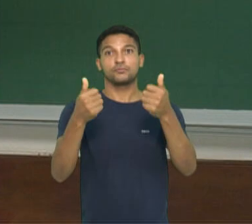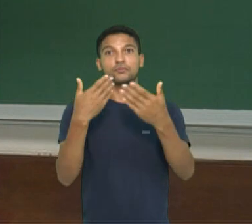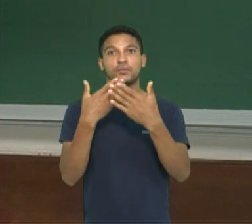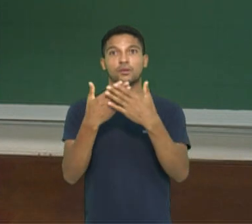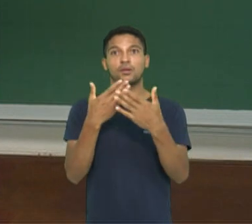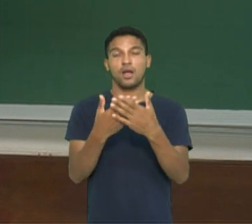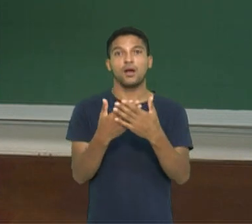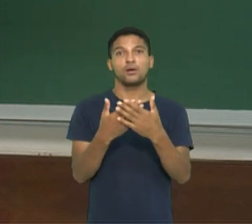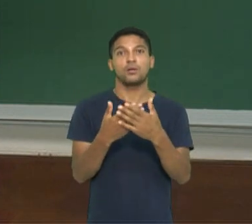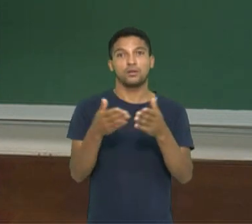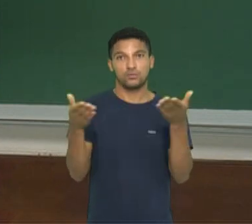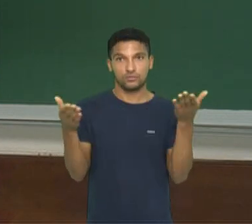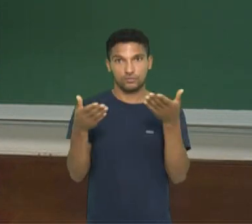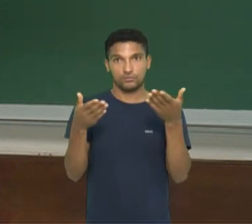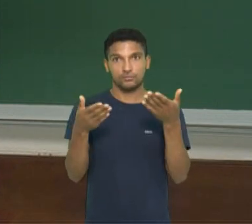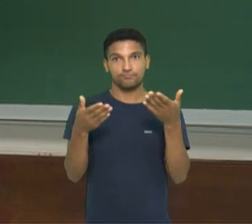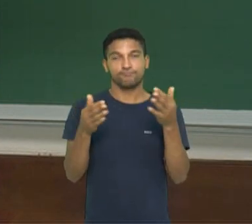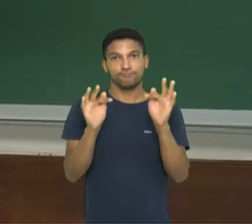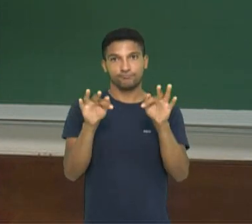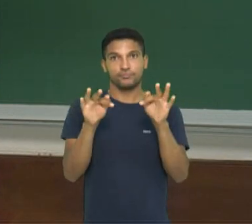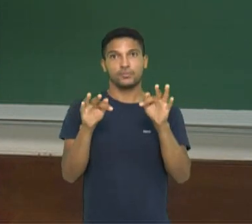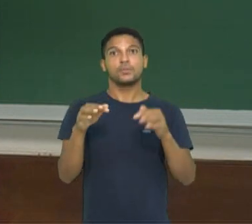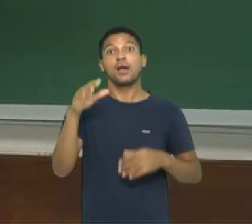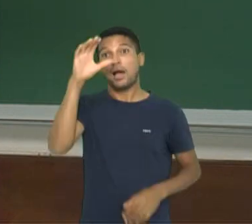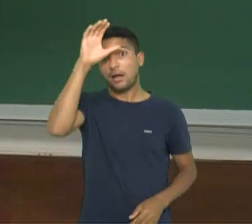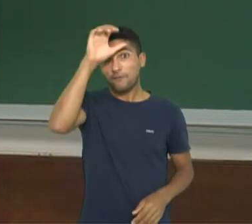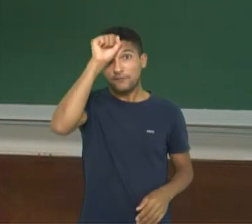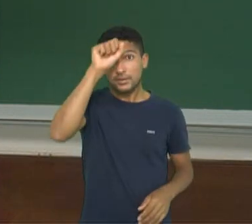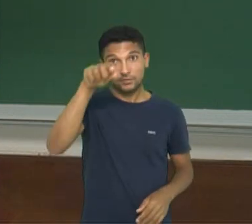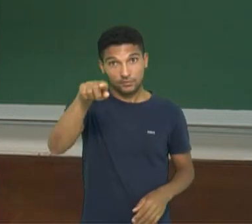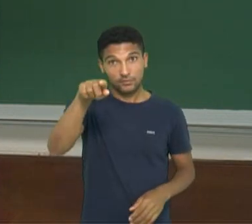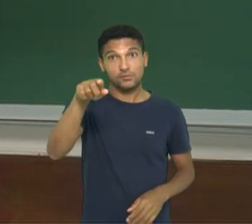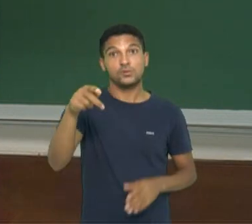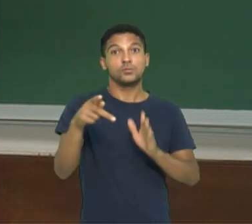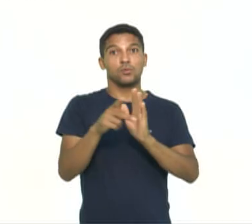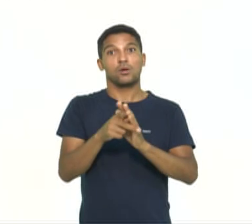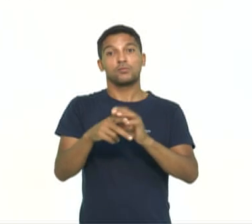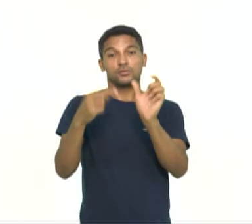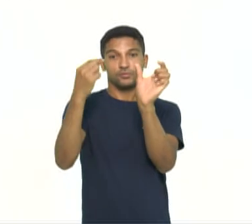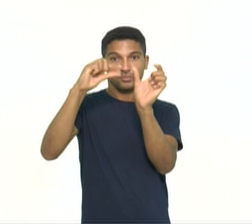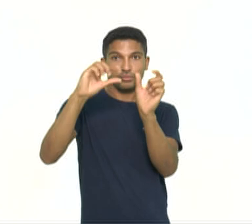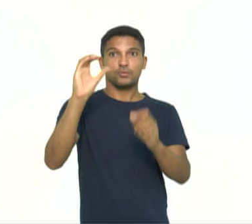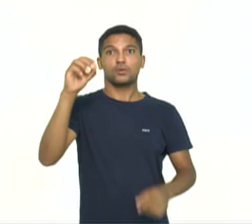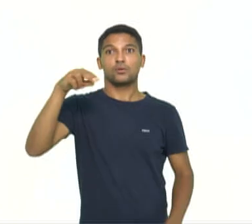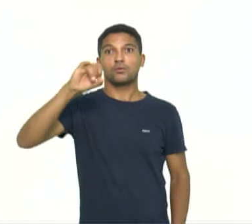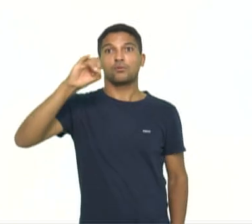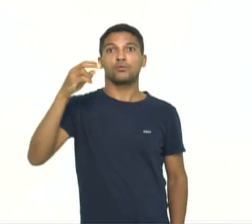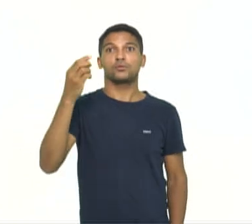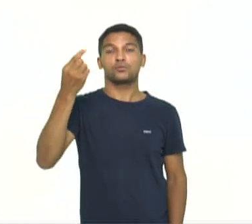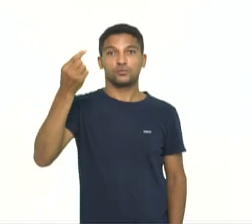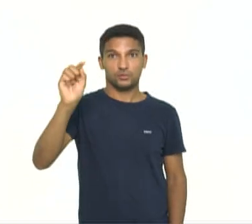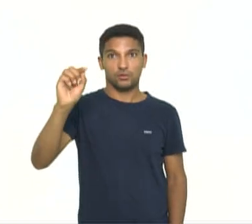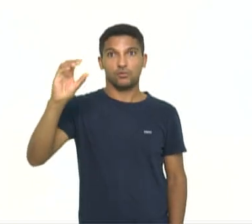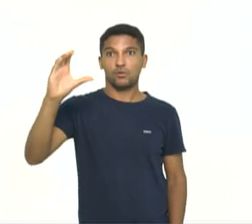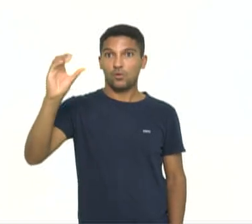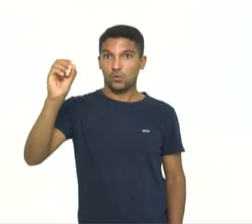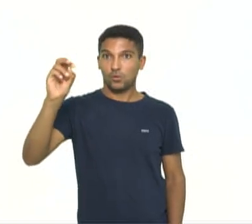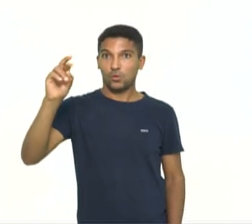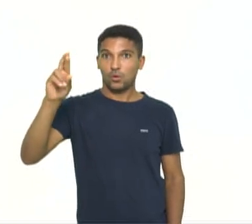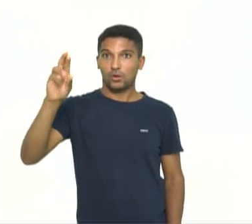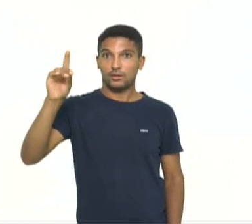aula de hoje fica por aqui, né? A gente aprendeu um pouquinho mais sobre as conjunções coordenativas, diferenciamos as orações